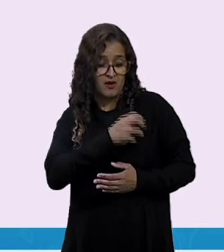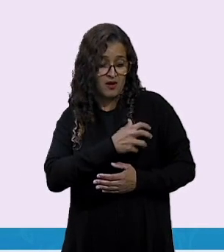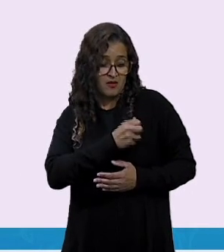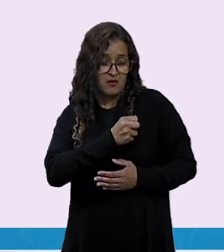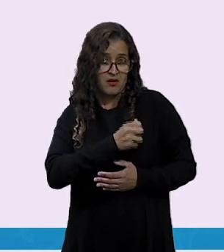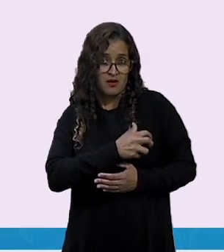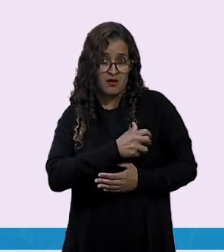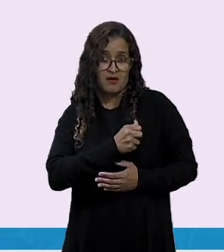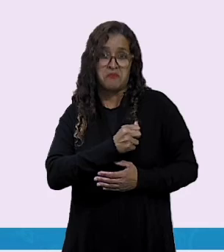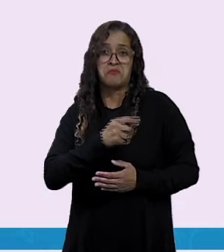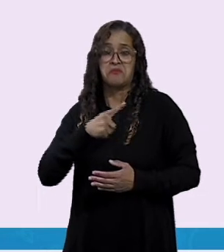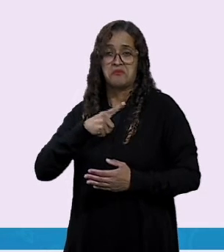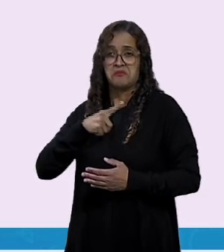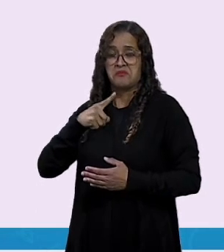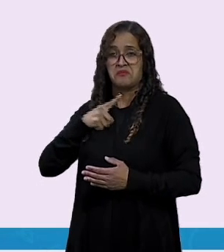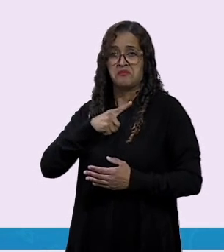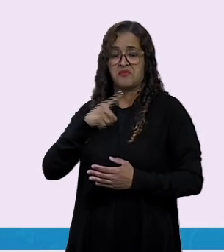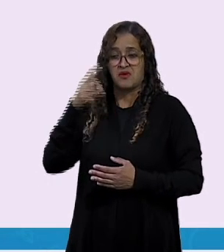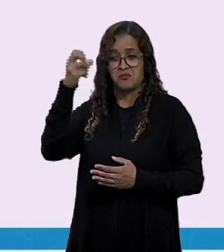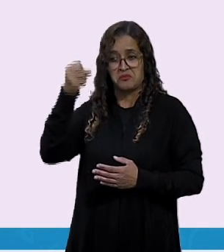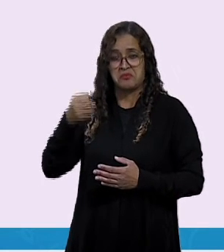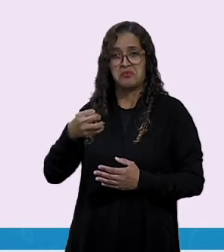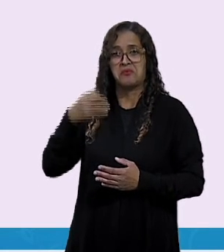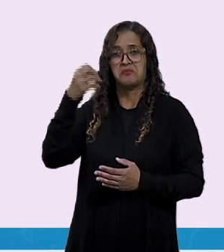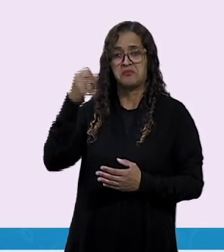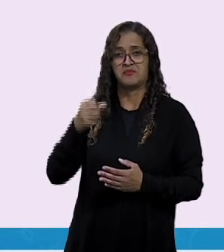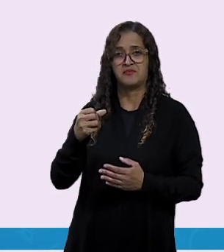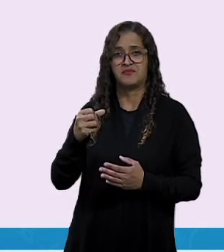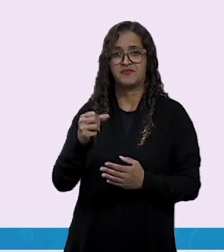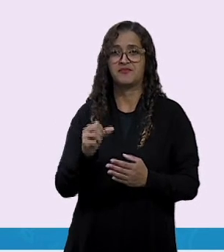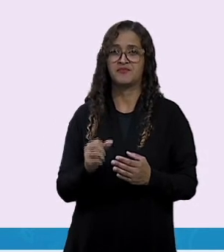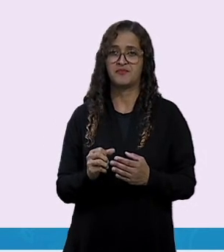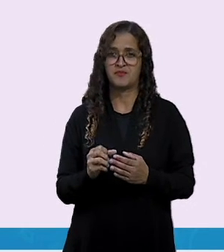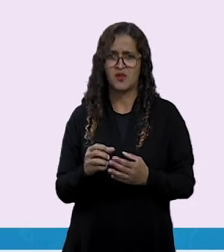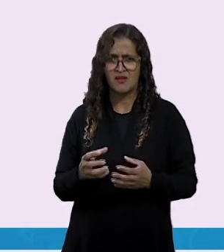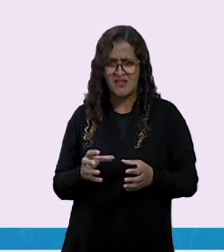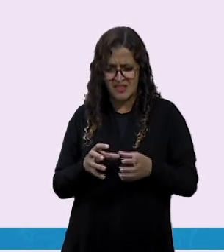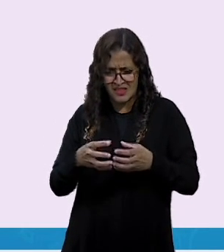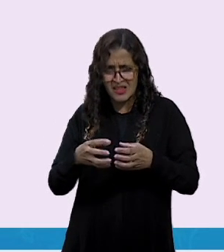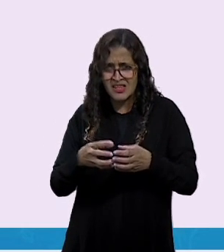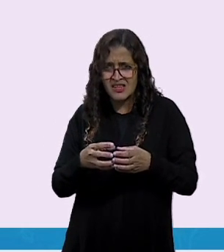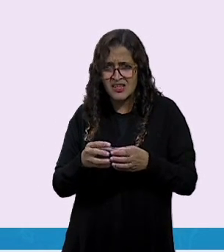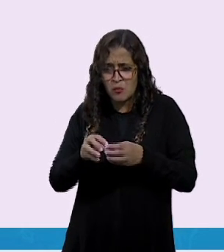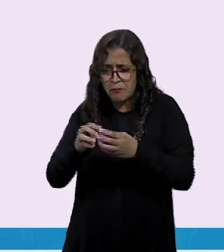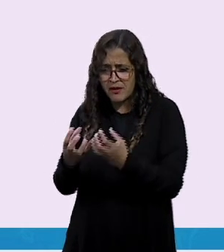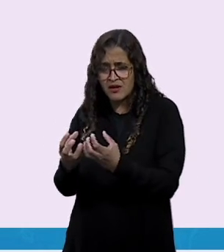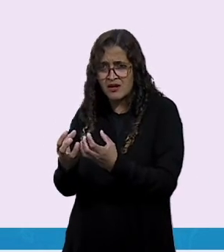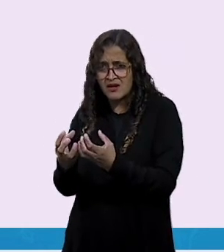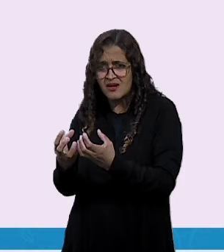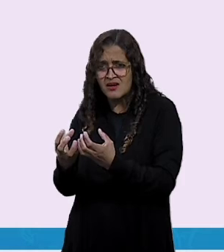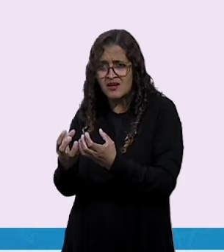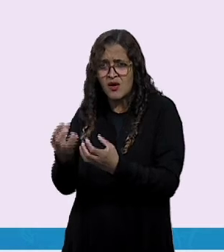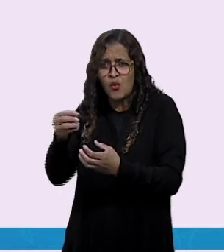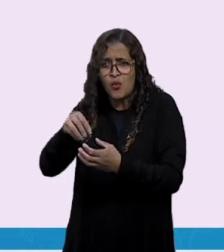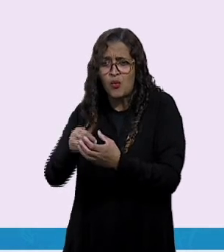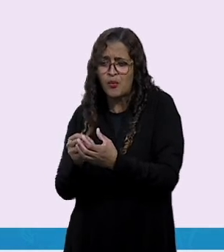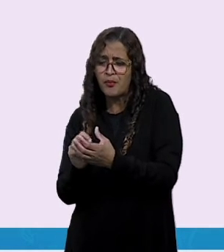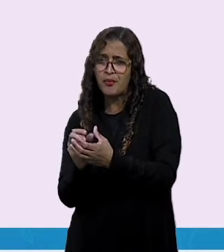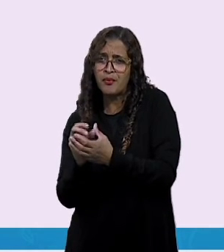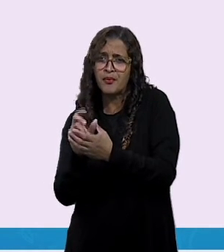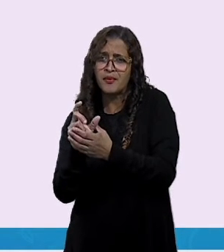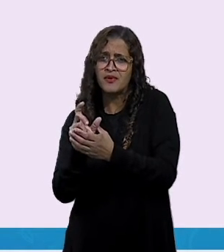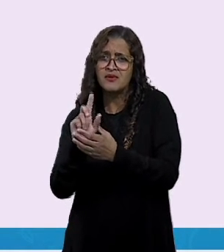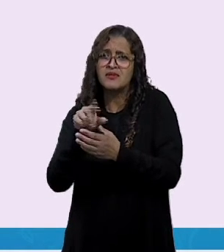mesmo. Então é um animal que nasce do ovo e toma leite. Olha, é incomum, ele é único. Ele